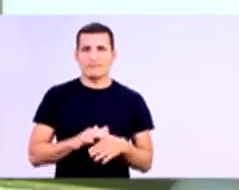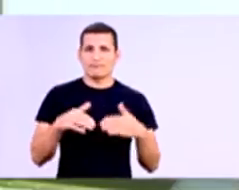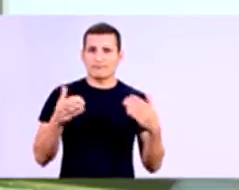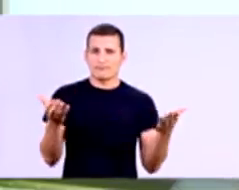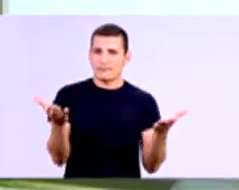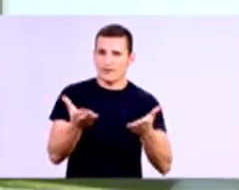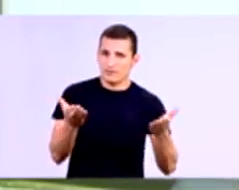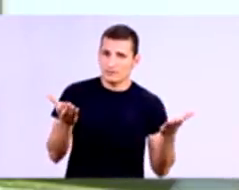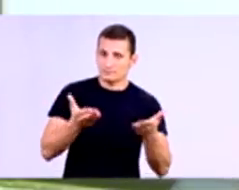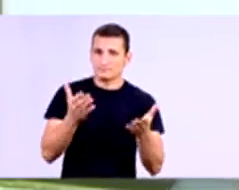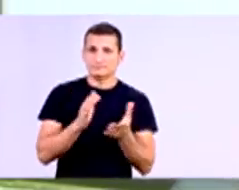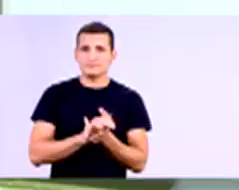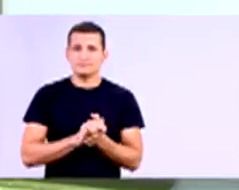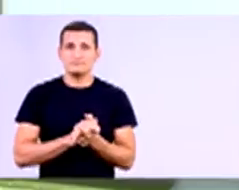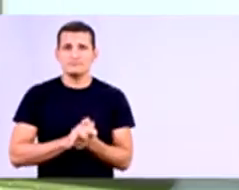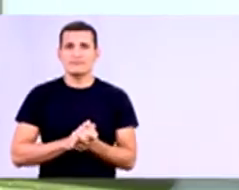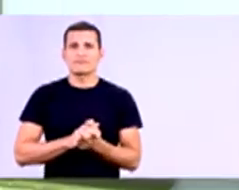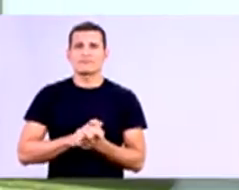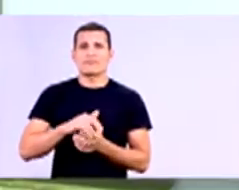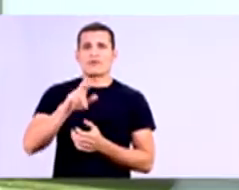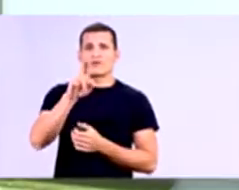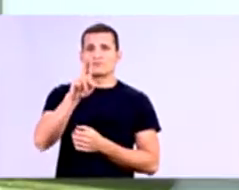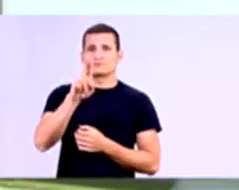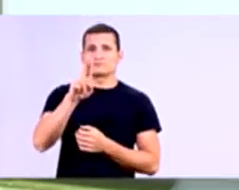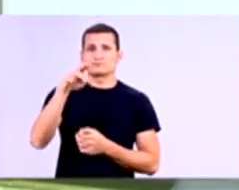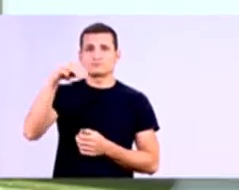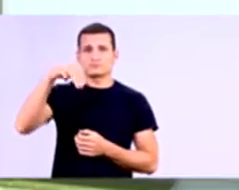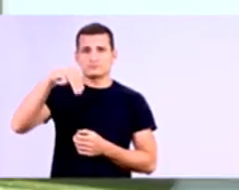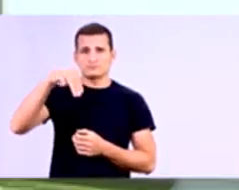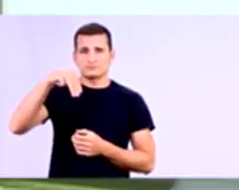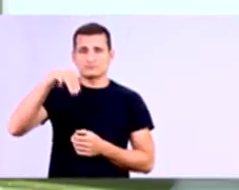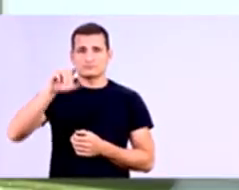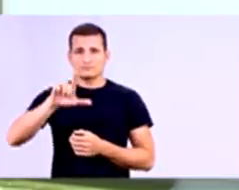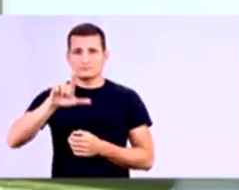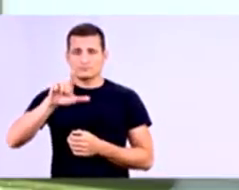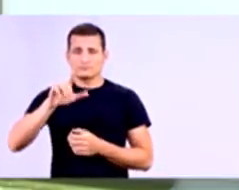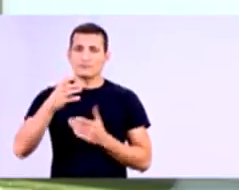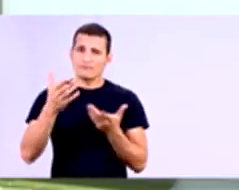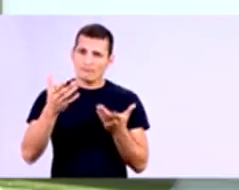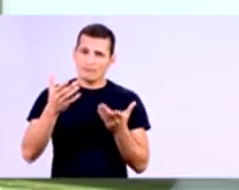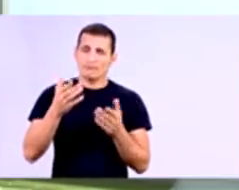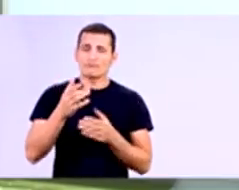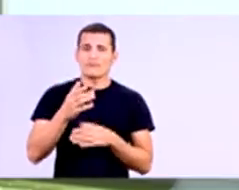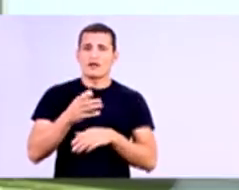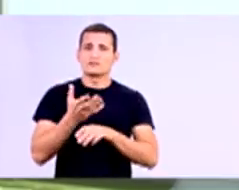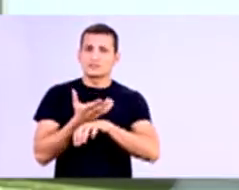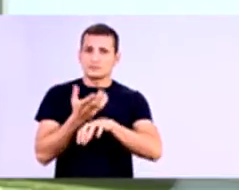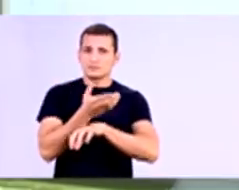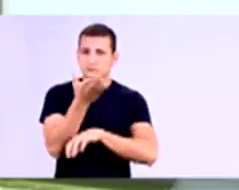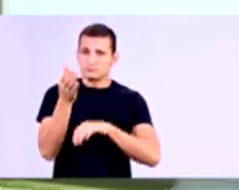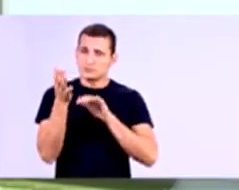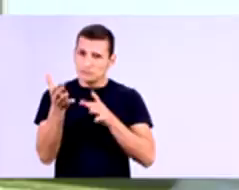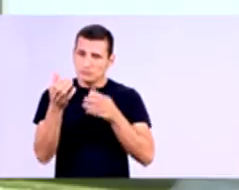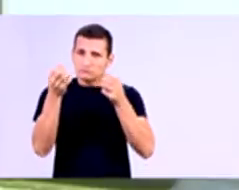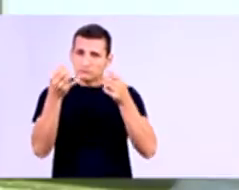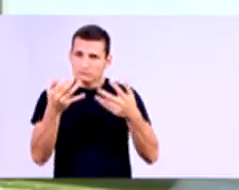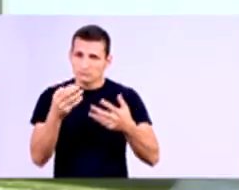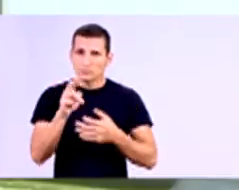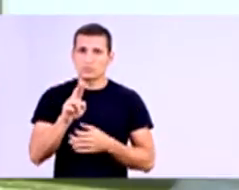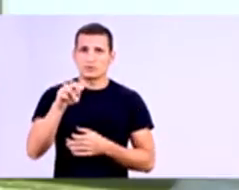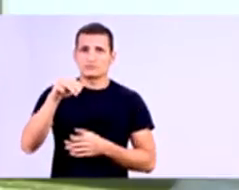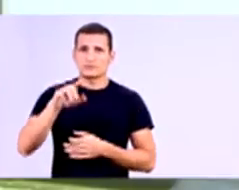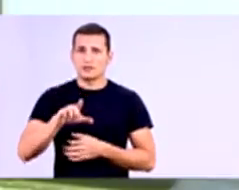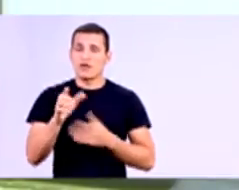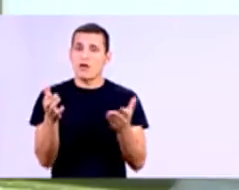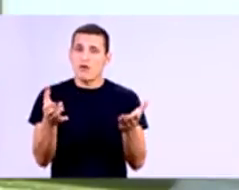vamos ver o ML. Como eu falei, já teve uma disciplina que comentou um pouco o ML e o meu objetivo aqui é mostrar um pouco